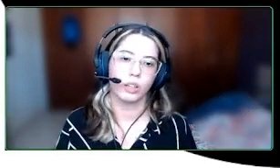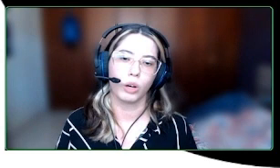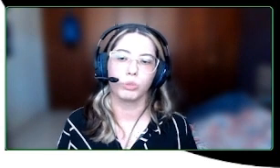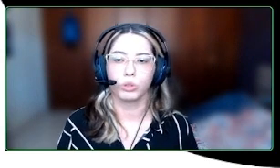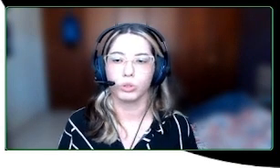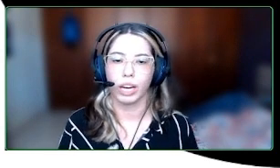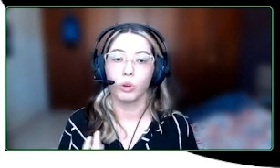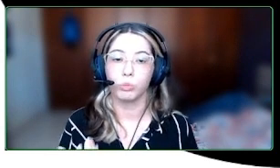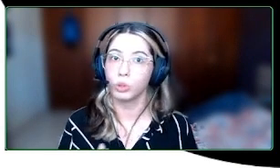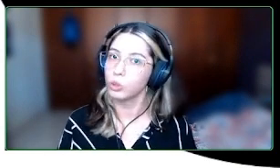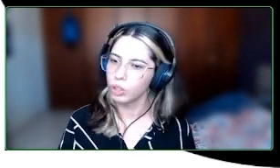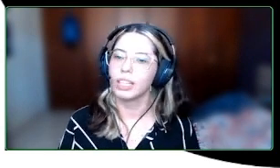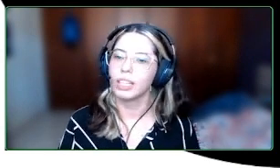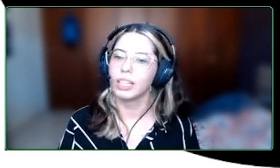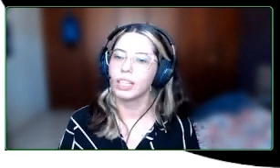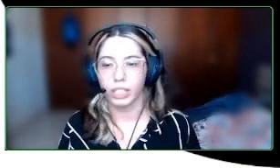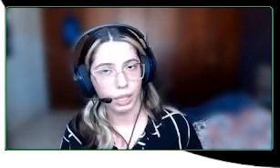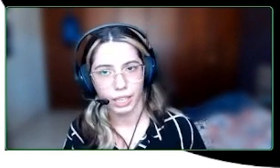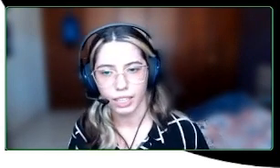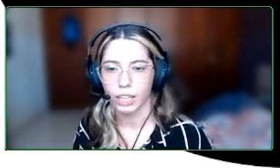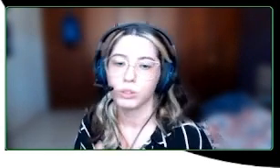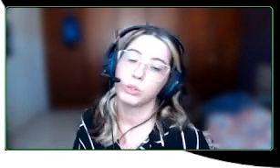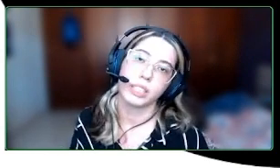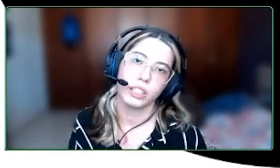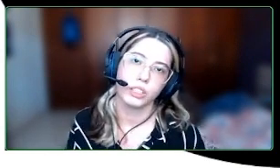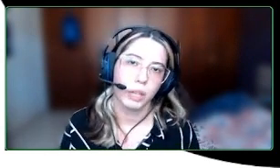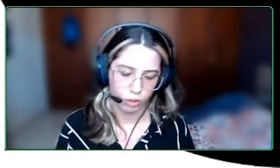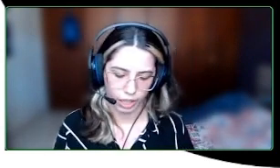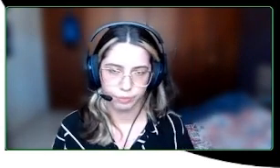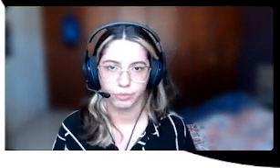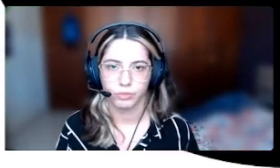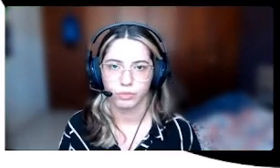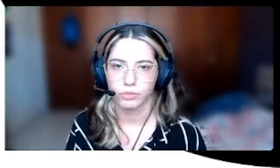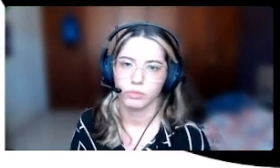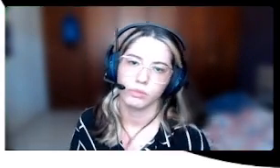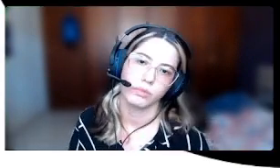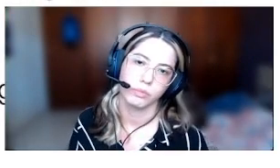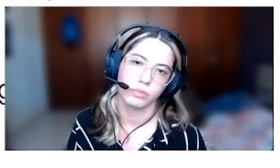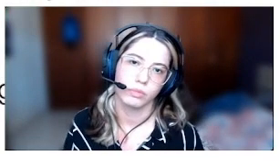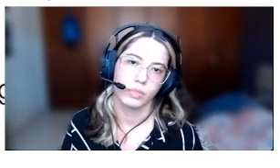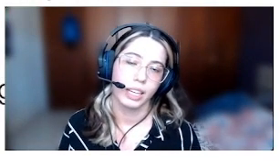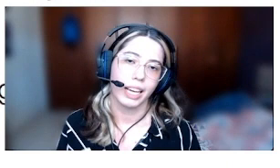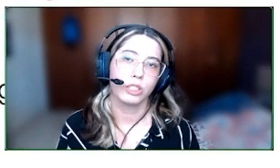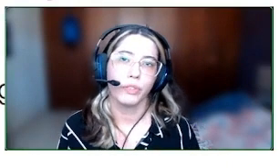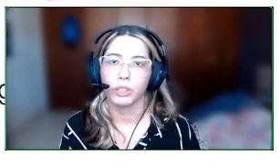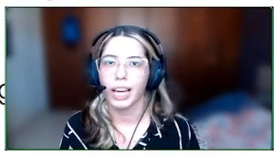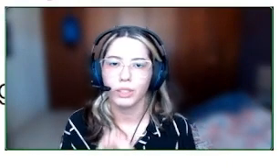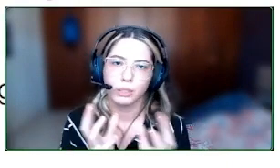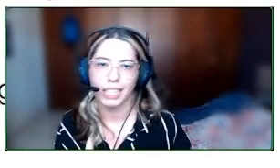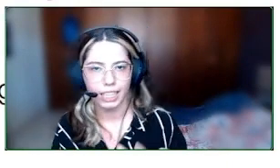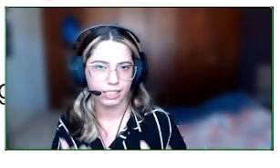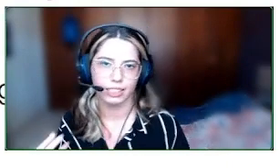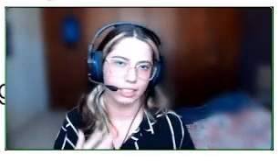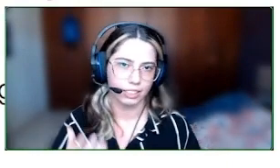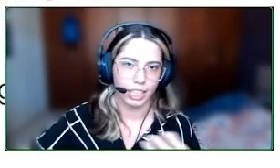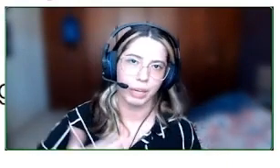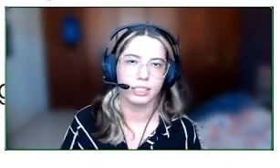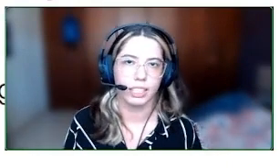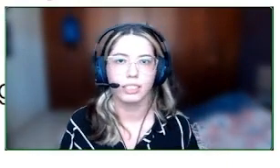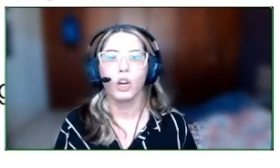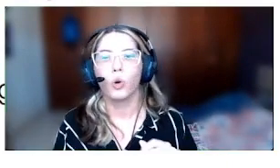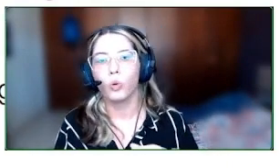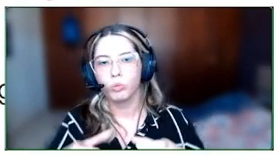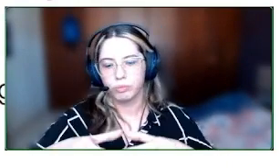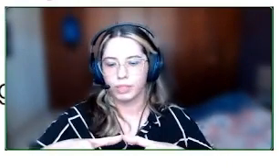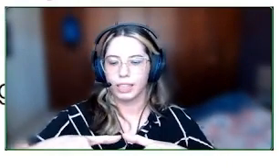ela tem o alburno de cor creme amarelado e o cerne de marrom claro. Eles confeccionaram essas madeiras, essas